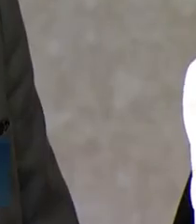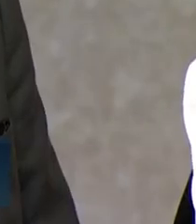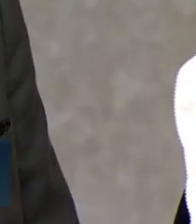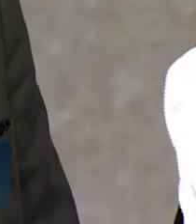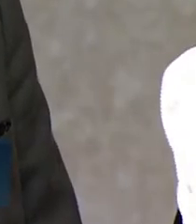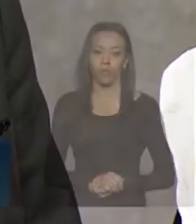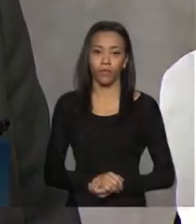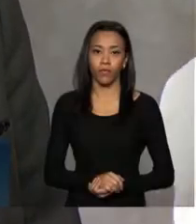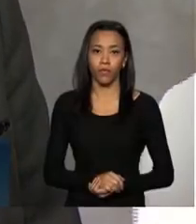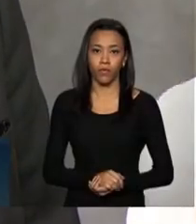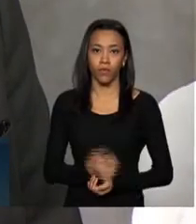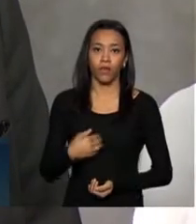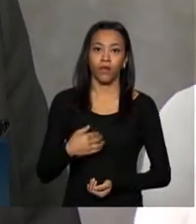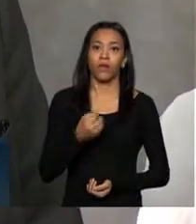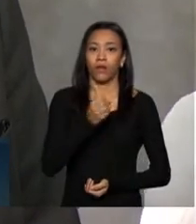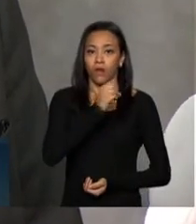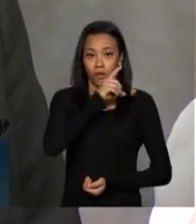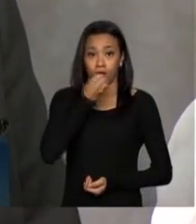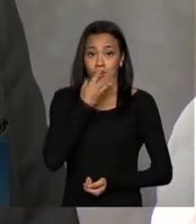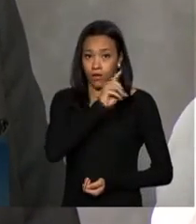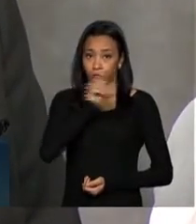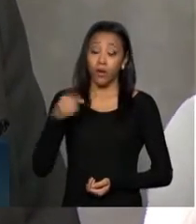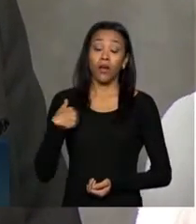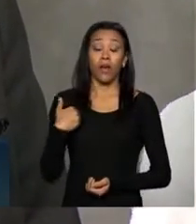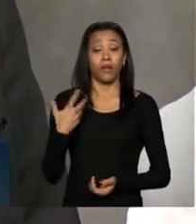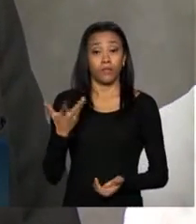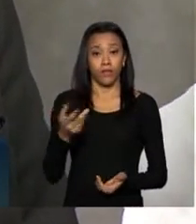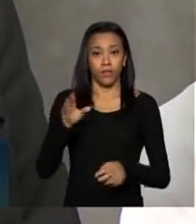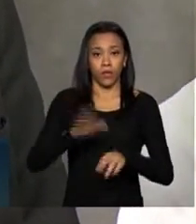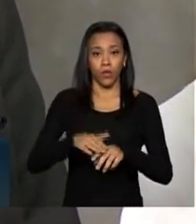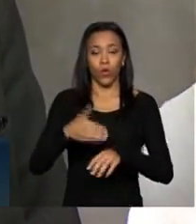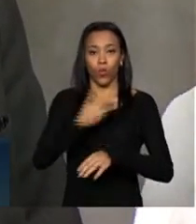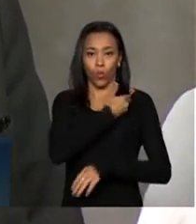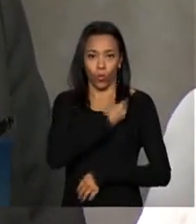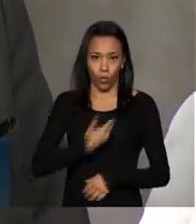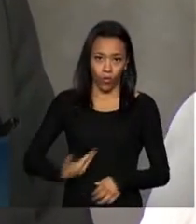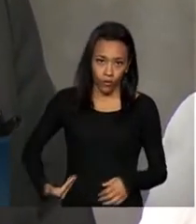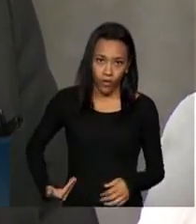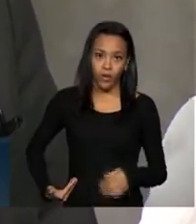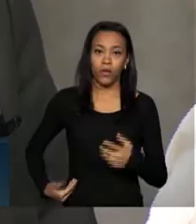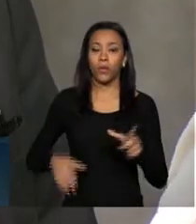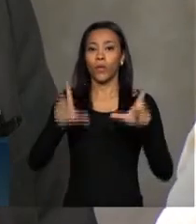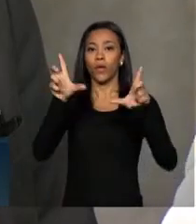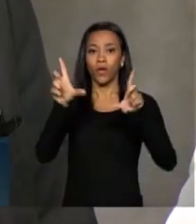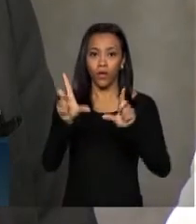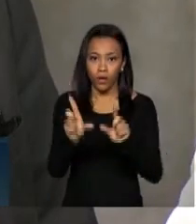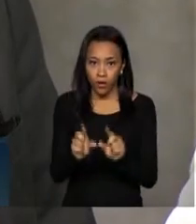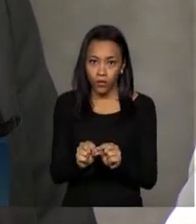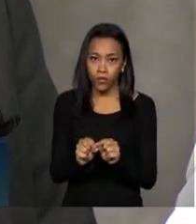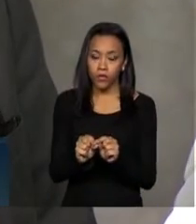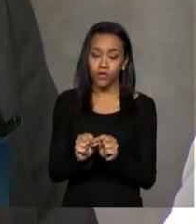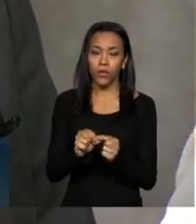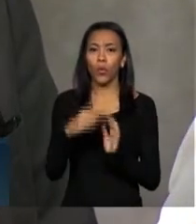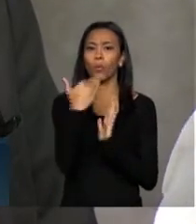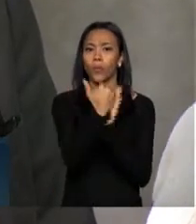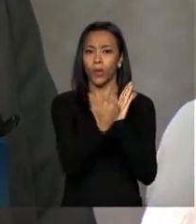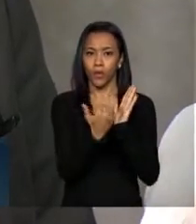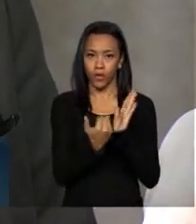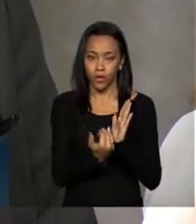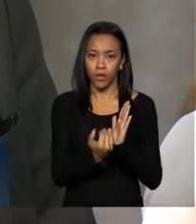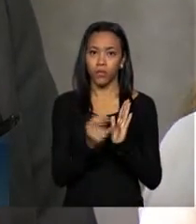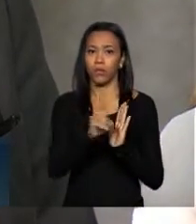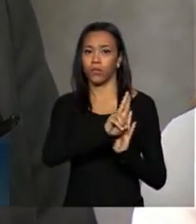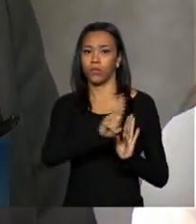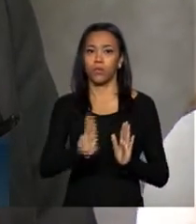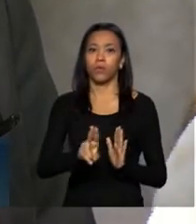diretriz de que as exportações são uma prioridade, o governo reduziu, nesse ano, o benefício do Reintegra, que era um pedido, dos principais pedidos do setor